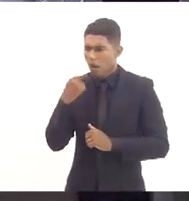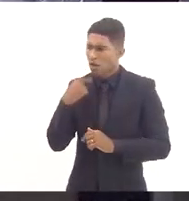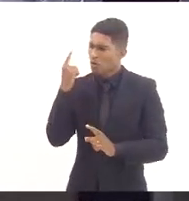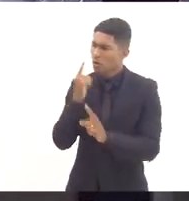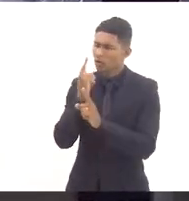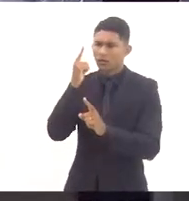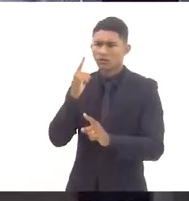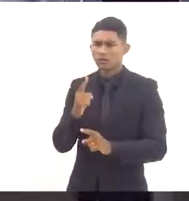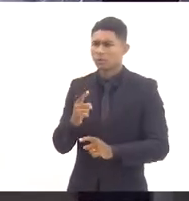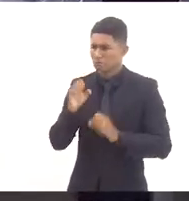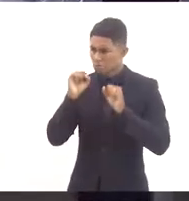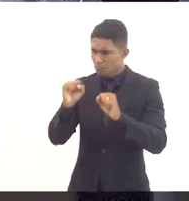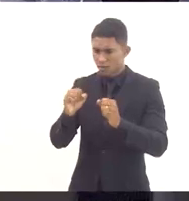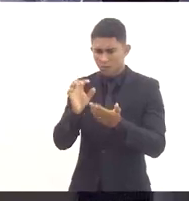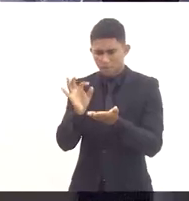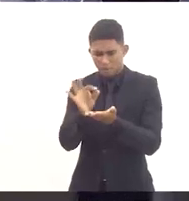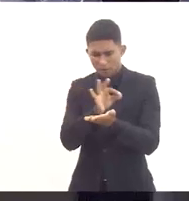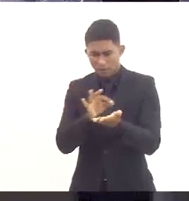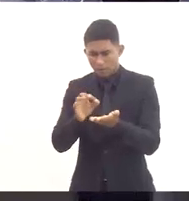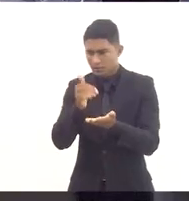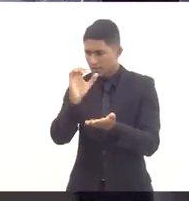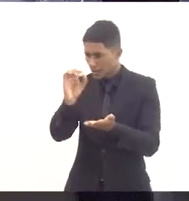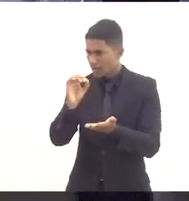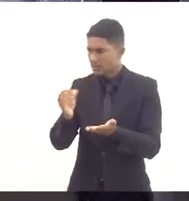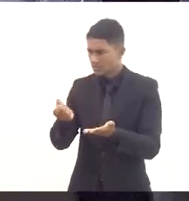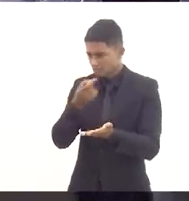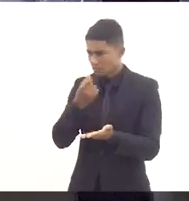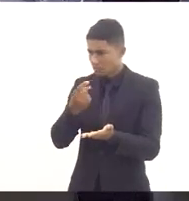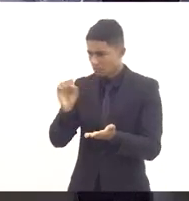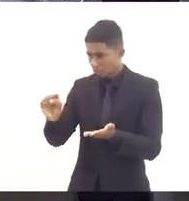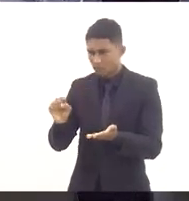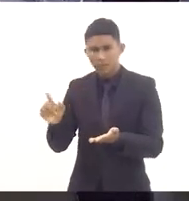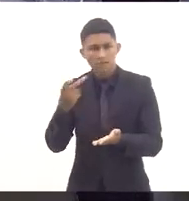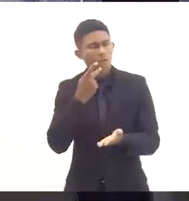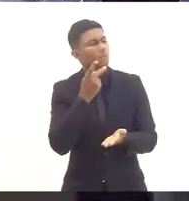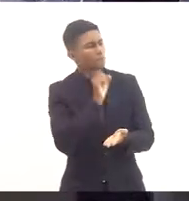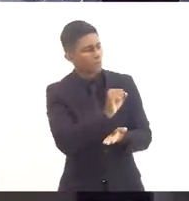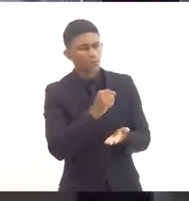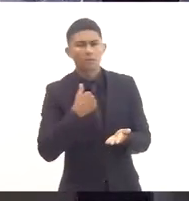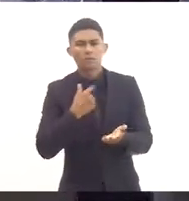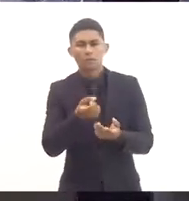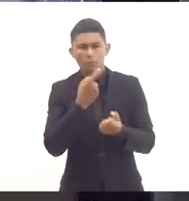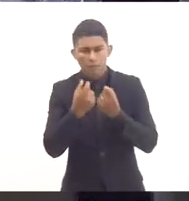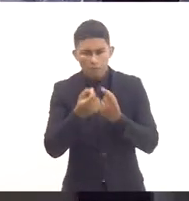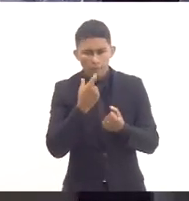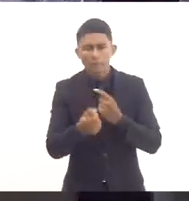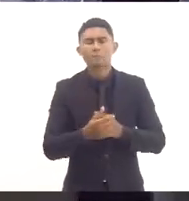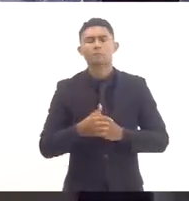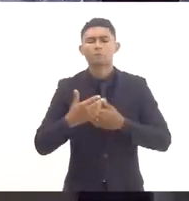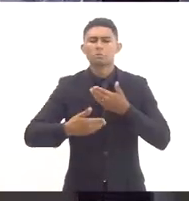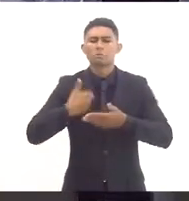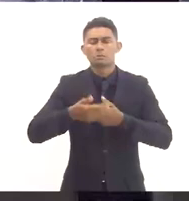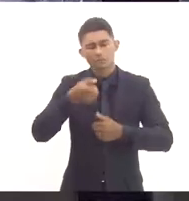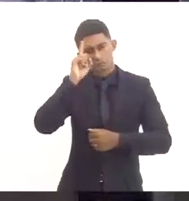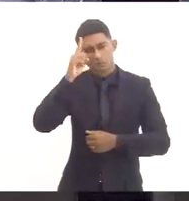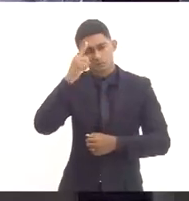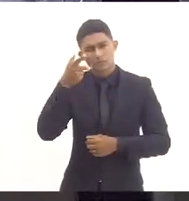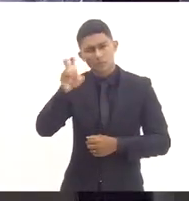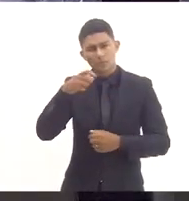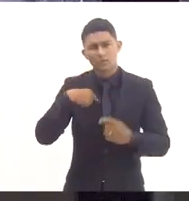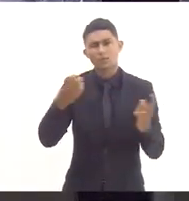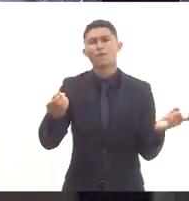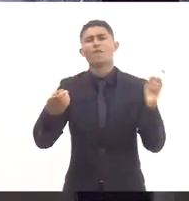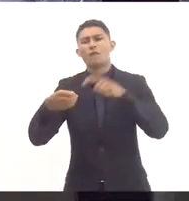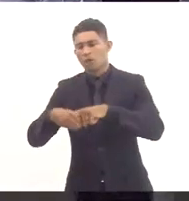Doutora postou mais de 10 ela pode tomar de 10 Eu também os 10 comprimidos Oi e aí eu voltei 15 dias na consulta dela ela falou